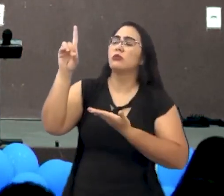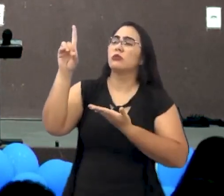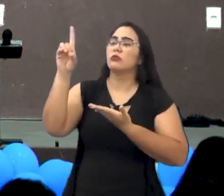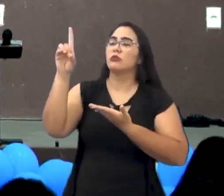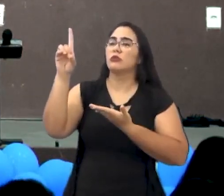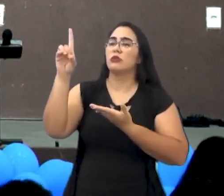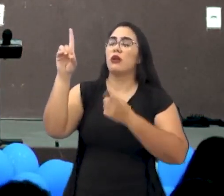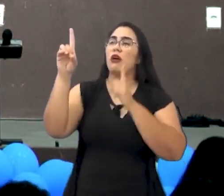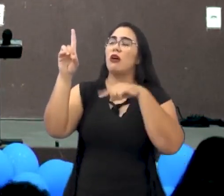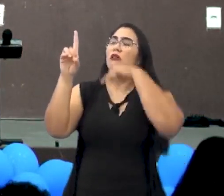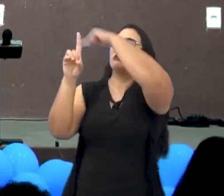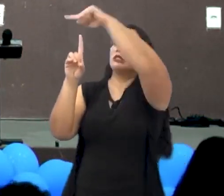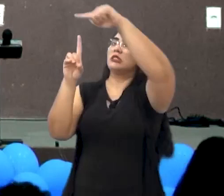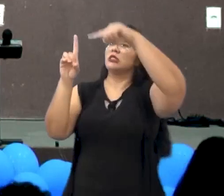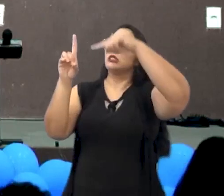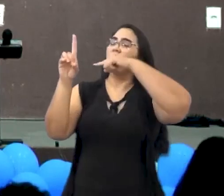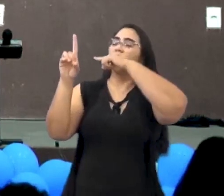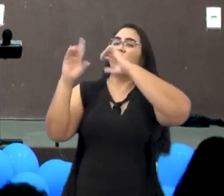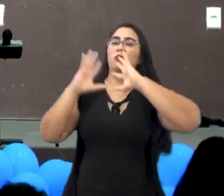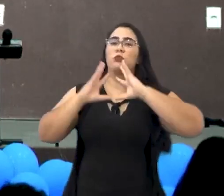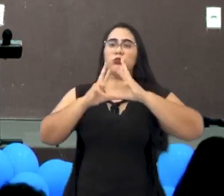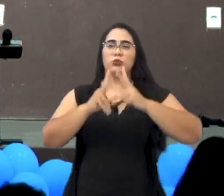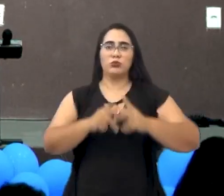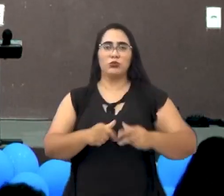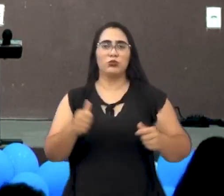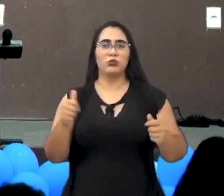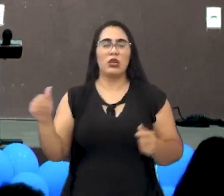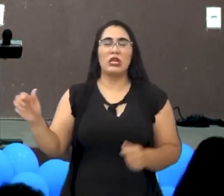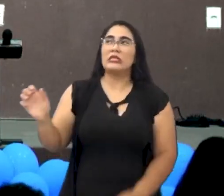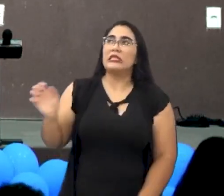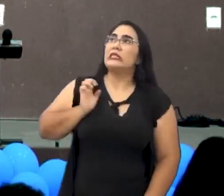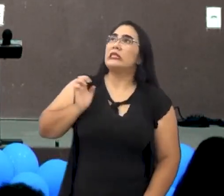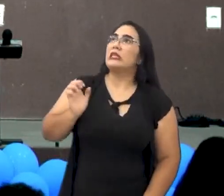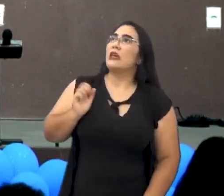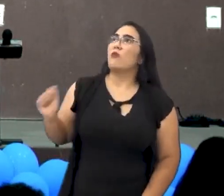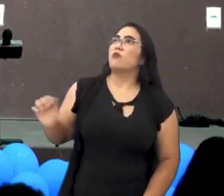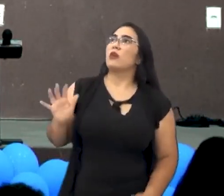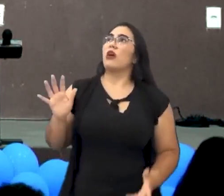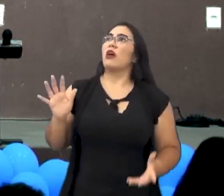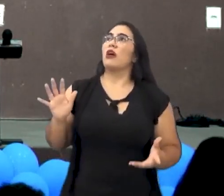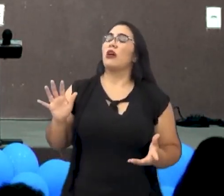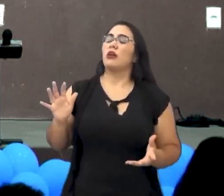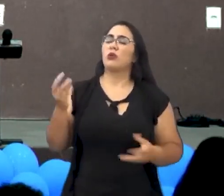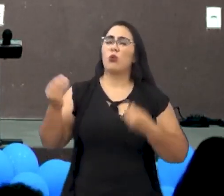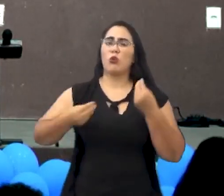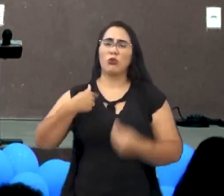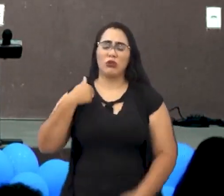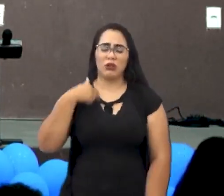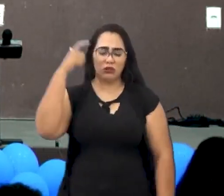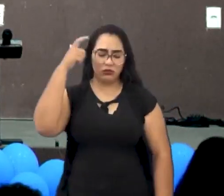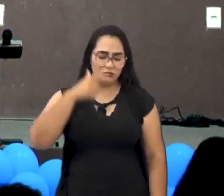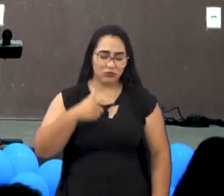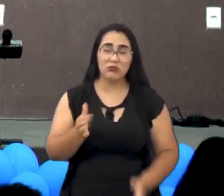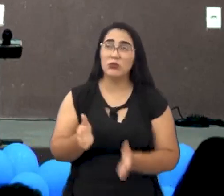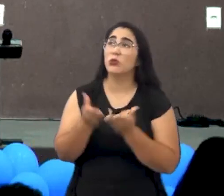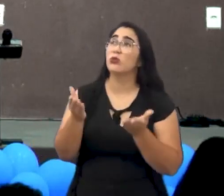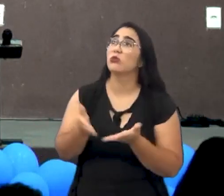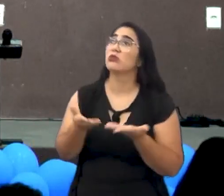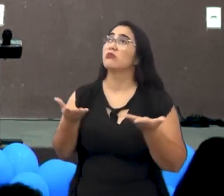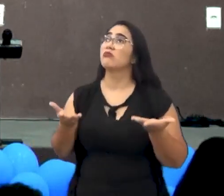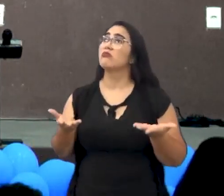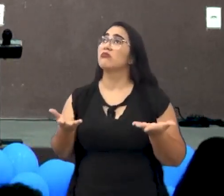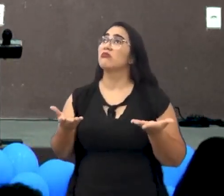santo, puro e rico diante dele? O que um pobre faz quando vê alguém que